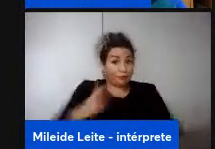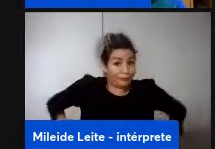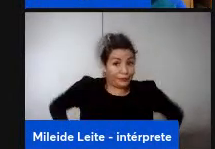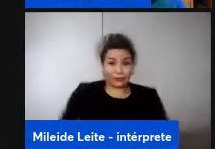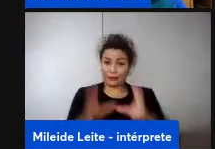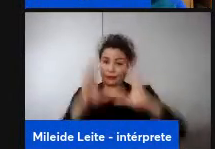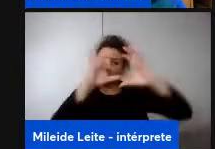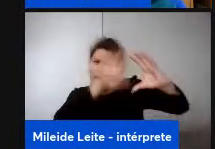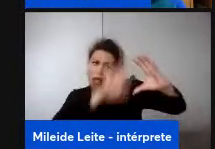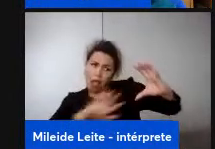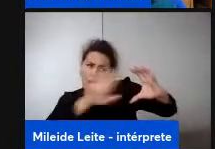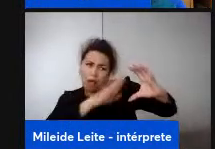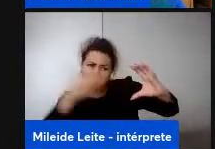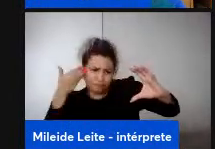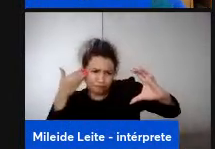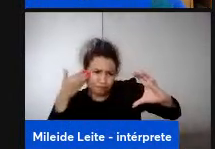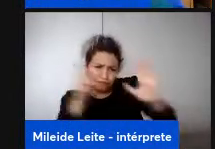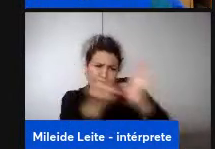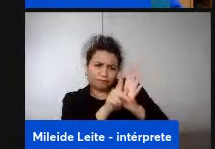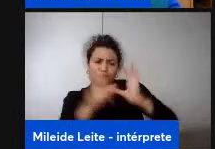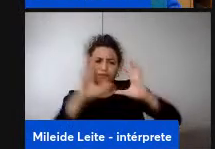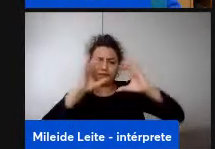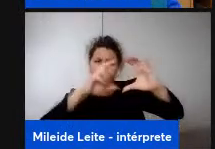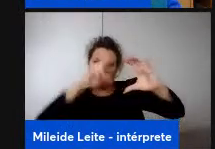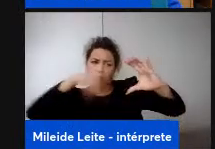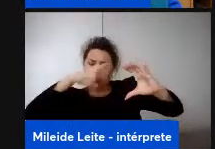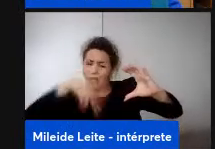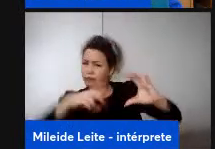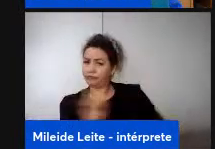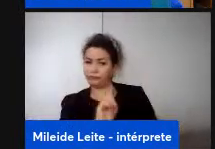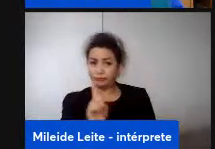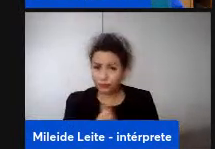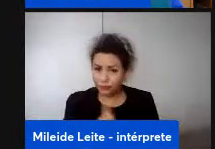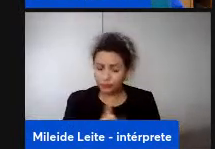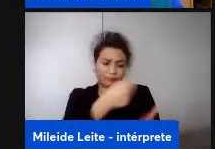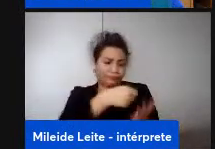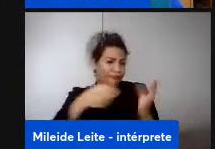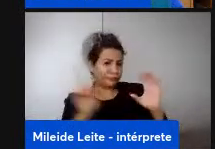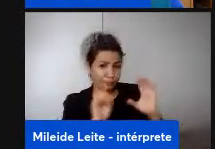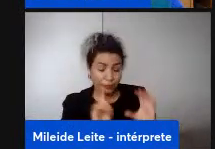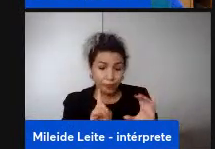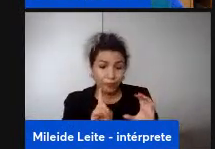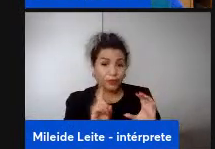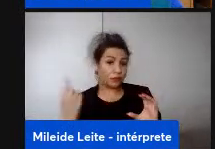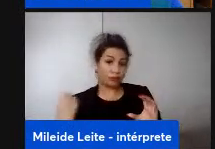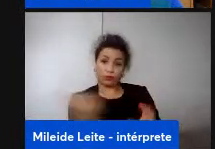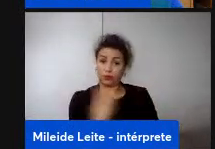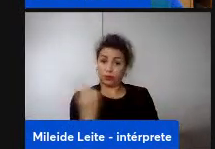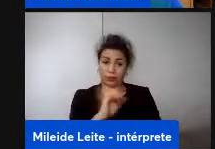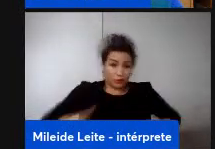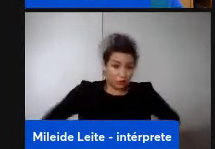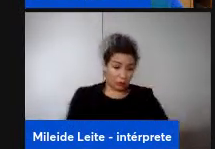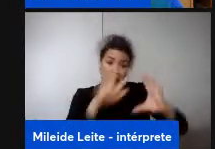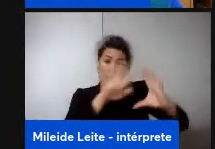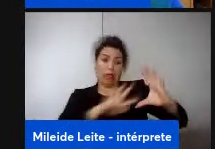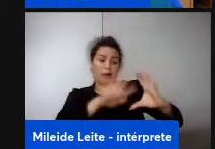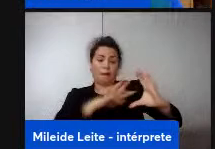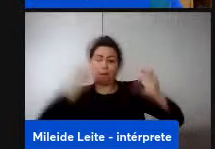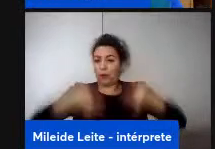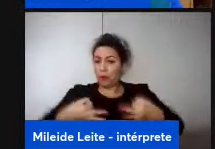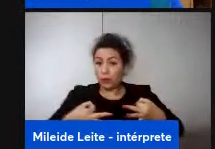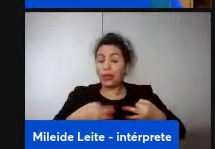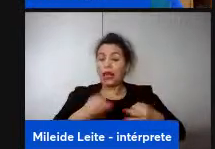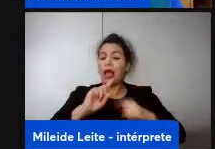área específica do cérebro para ler e escrever, nós não nascemos com essa área, e quando